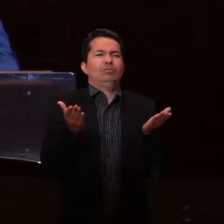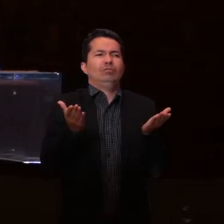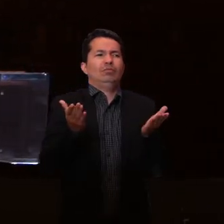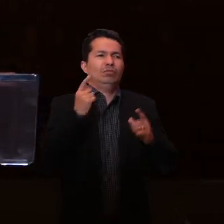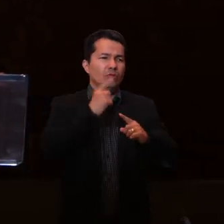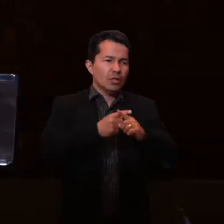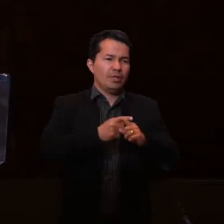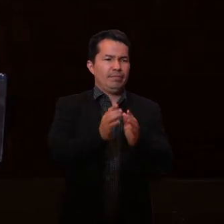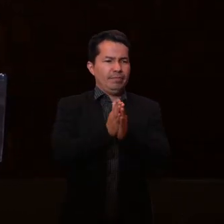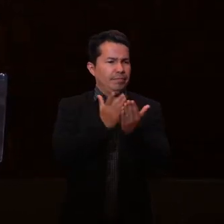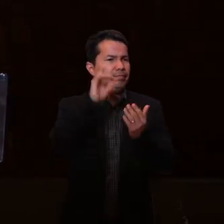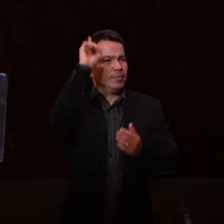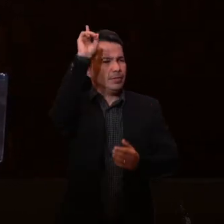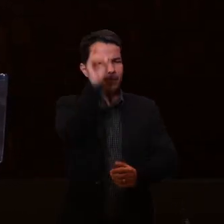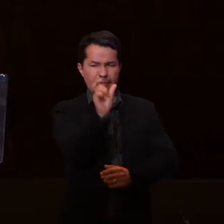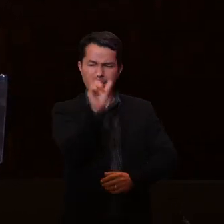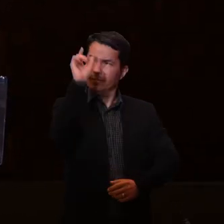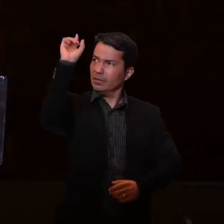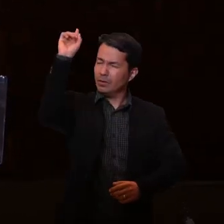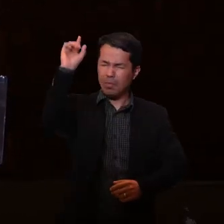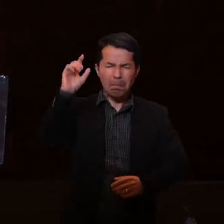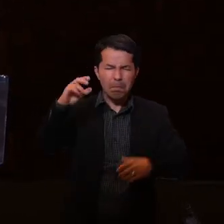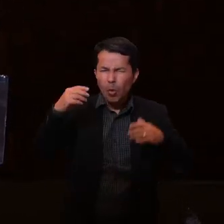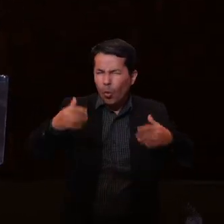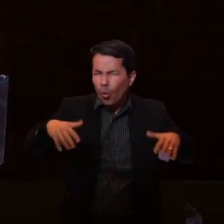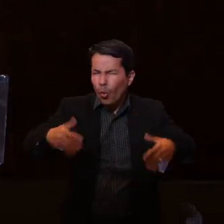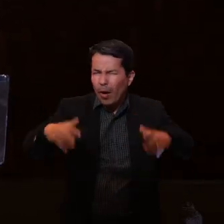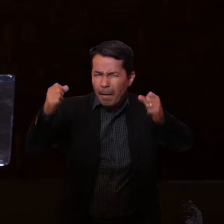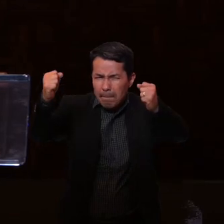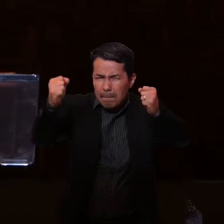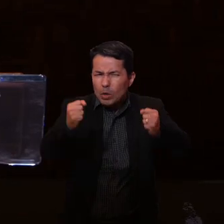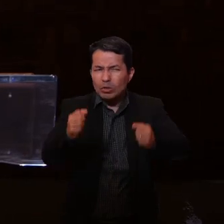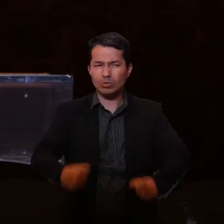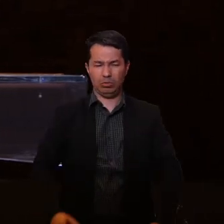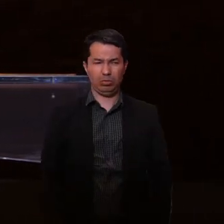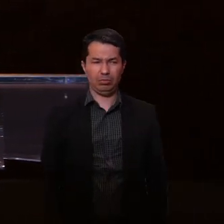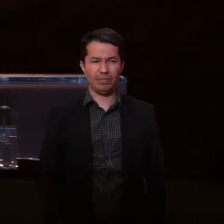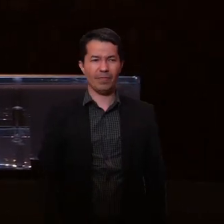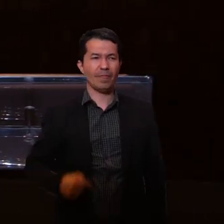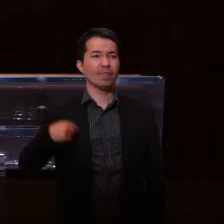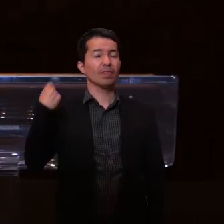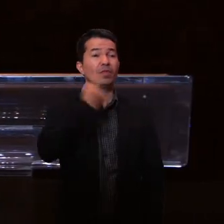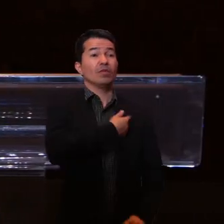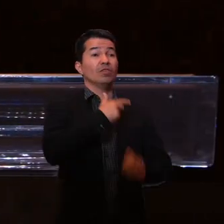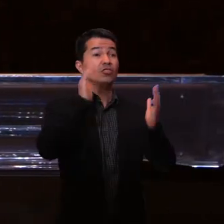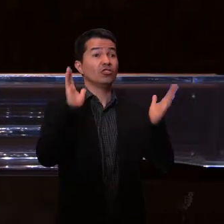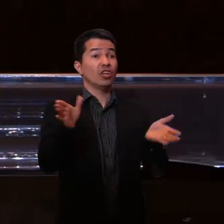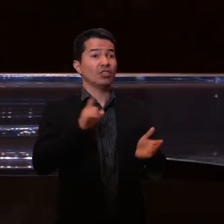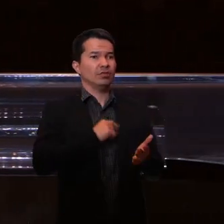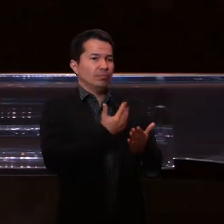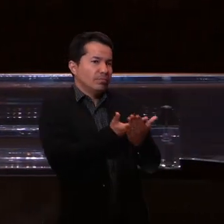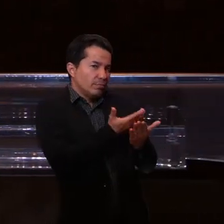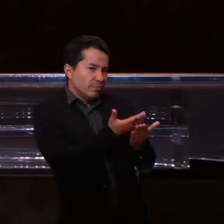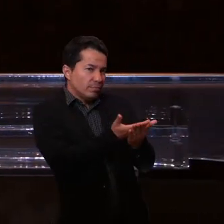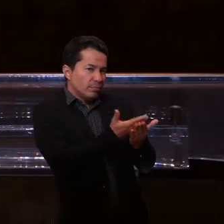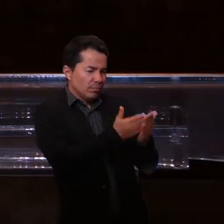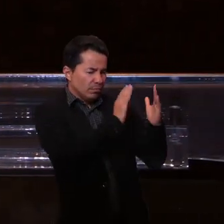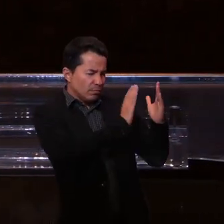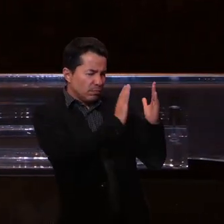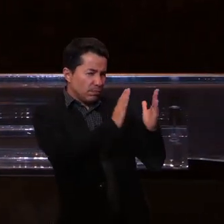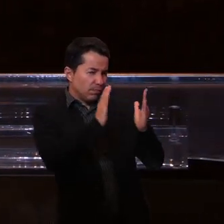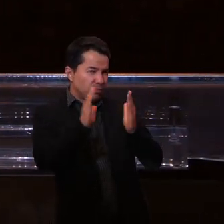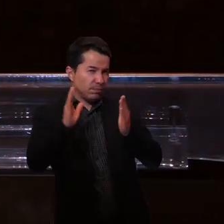poderosa. E nós estamos estudando uma série de mensagens sobre a nossa armadura. Estamos